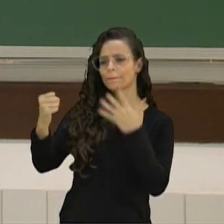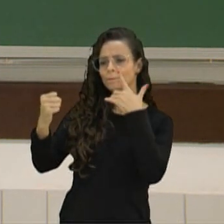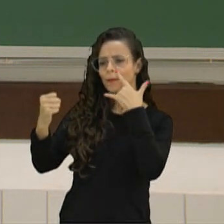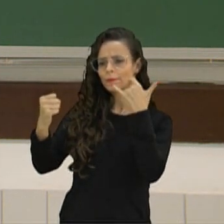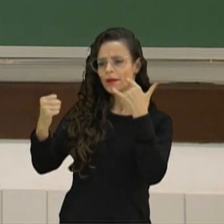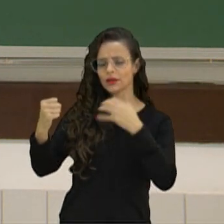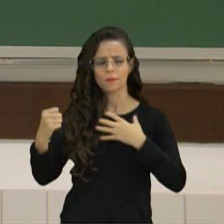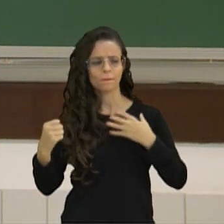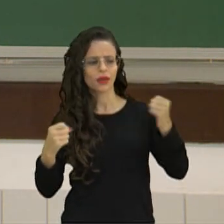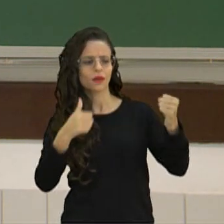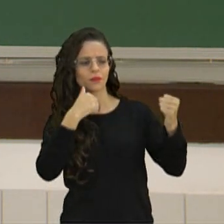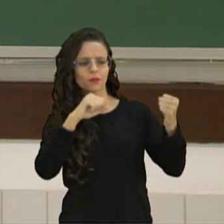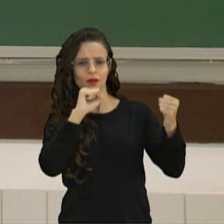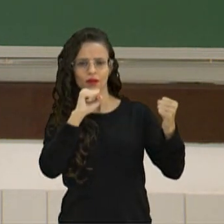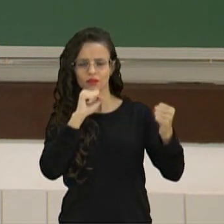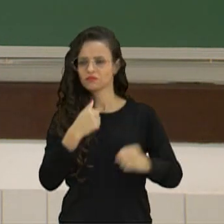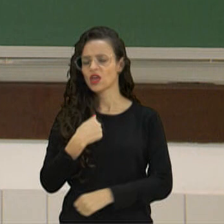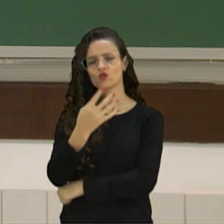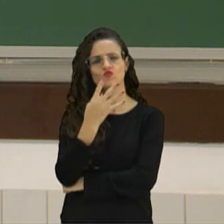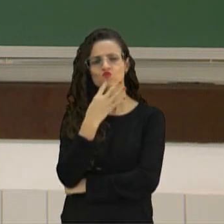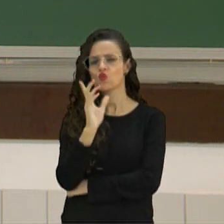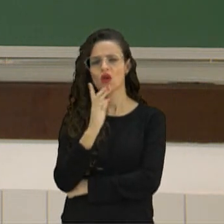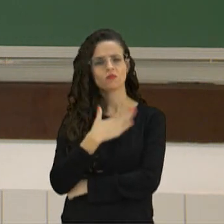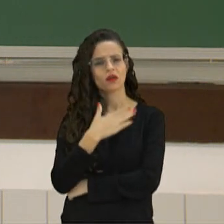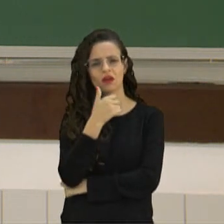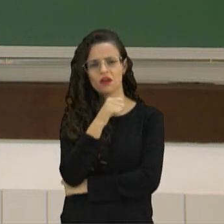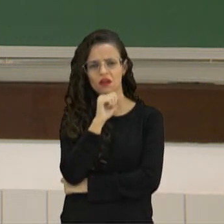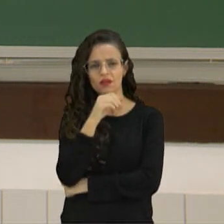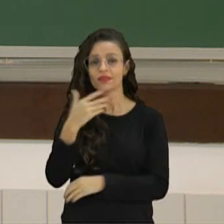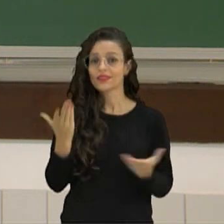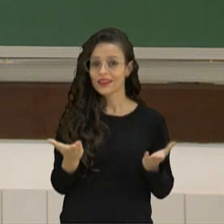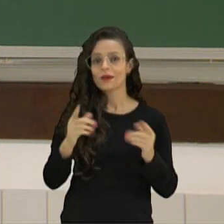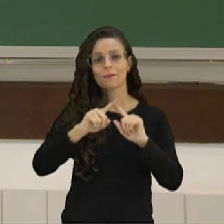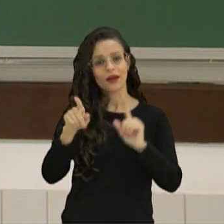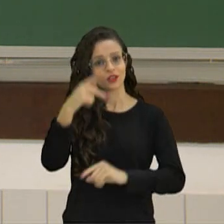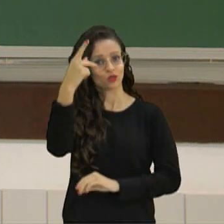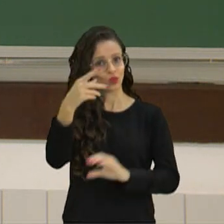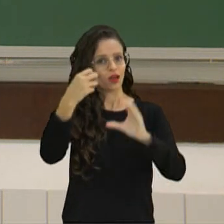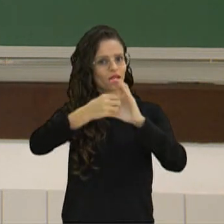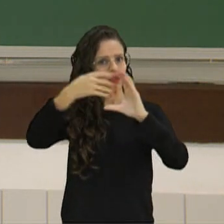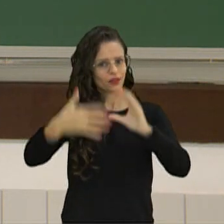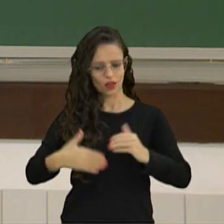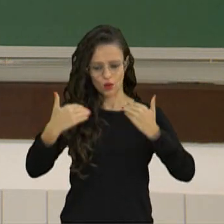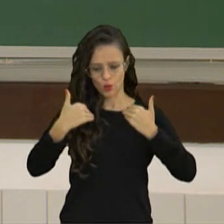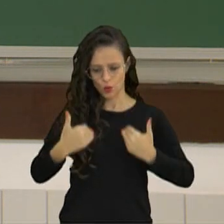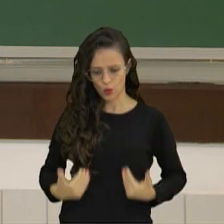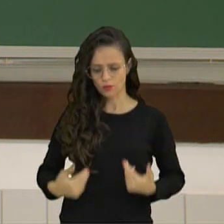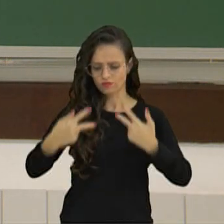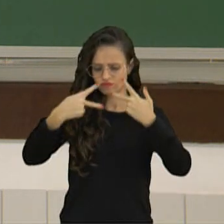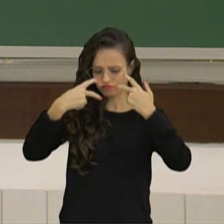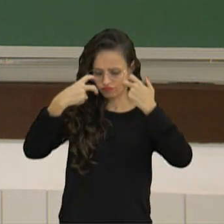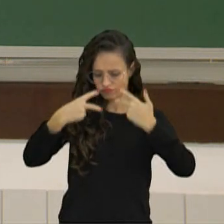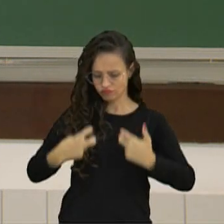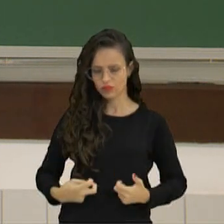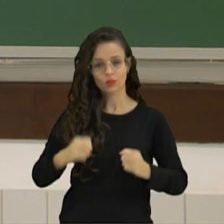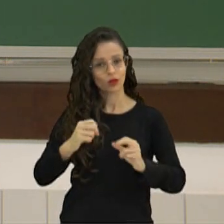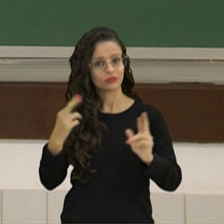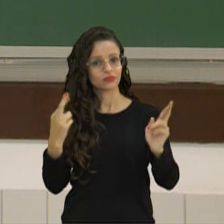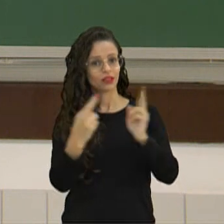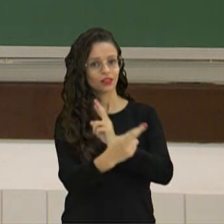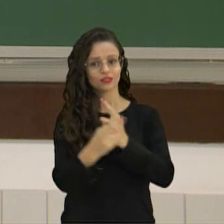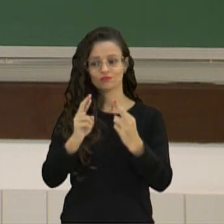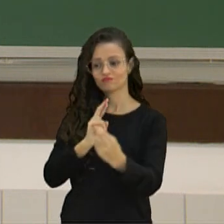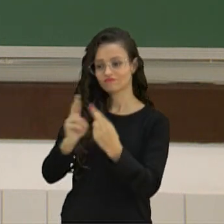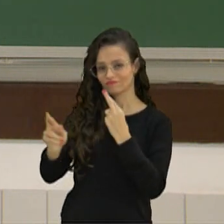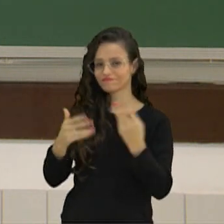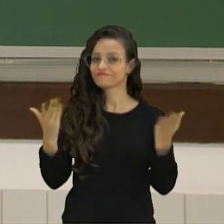eu herdei da minha mãe? Eu não conheço a minha mãe, mas você, através das suas características, você pode talvez fazer uma relação,